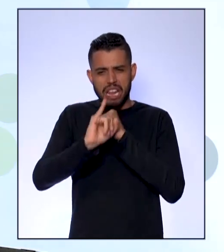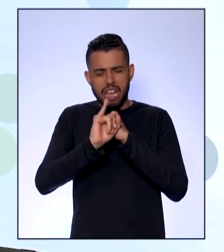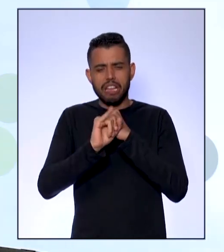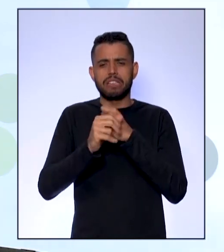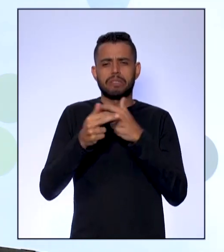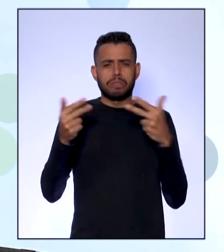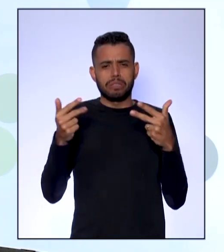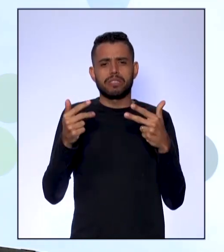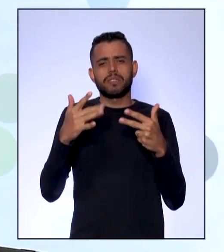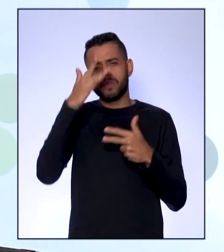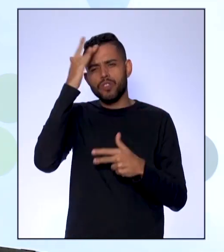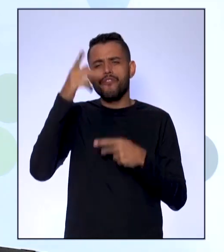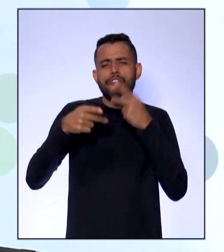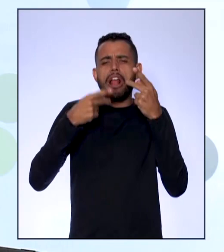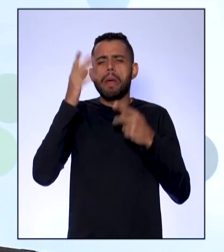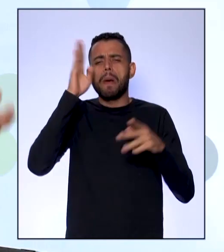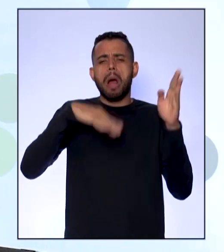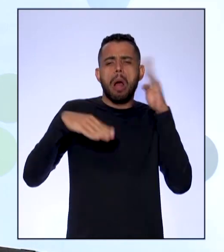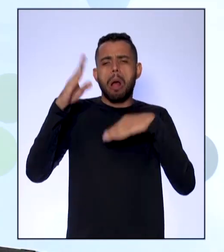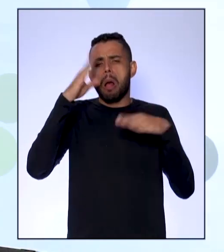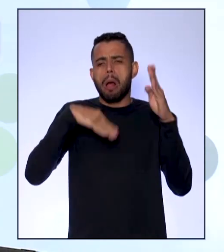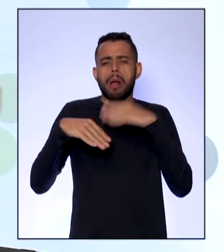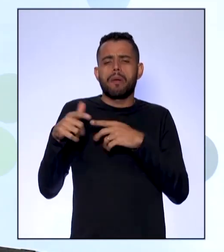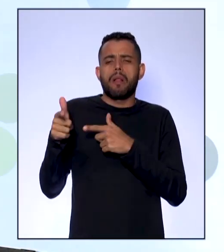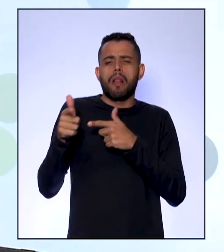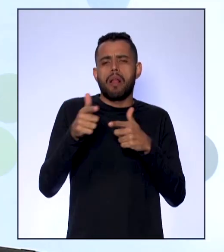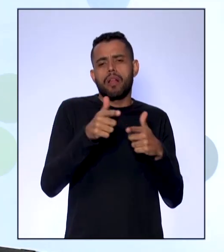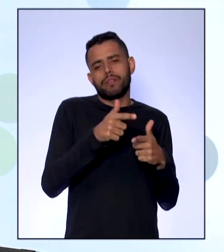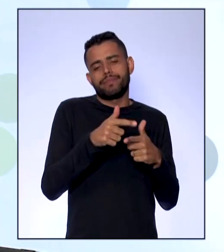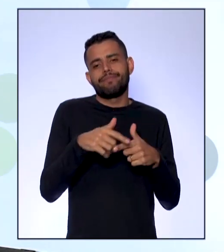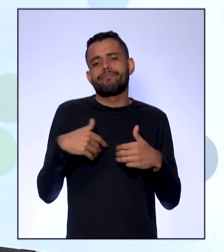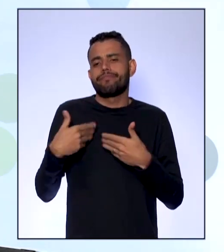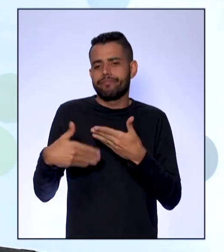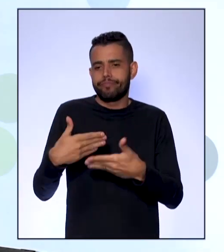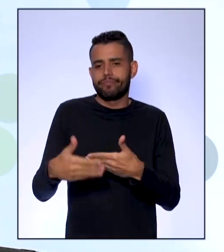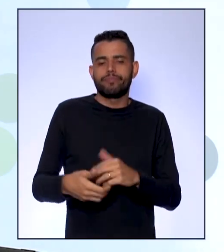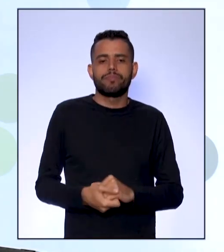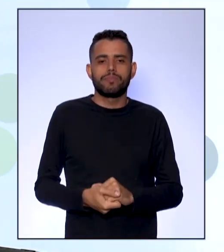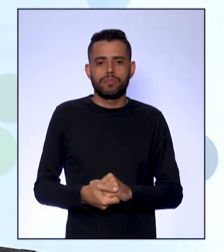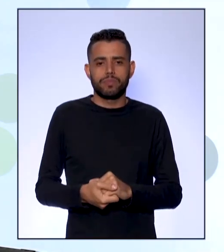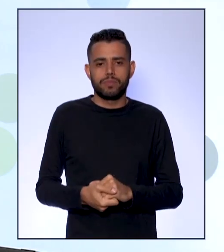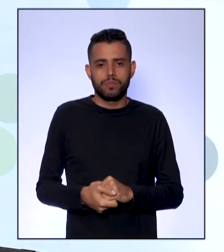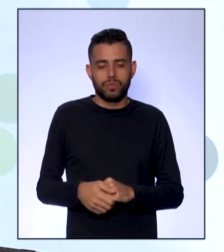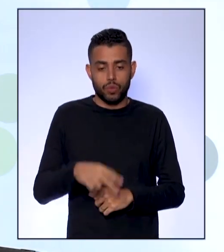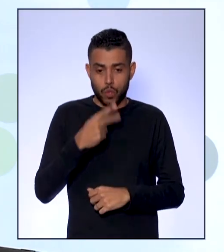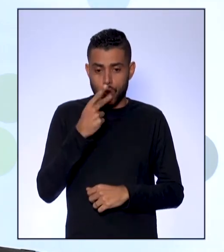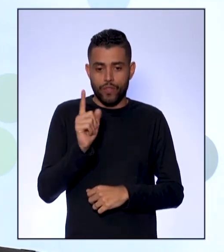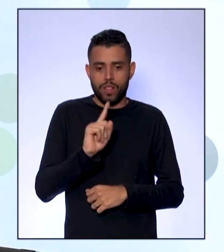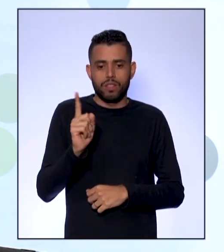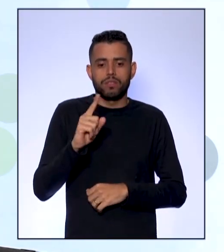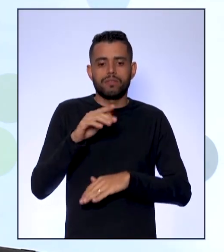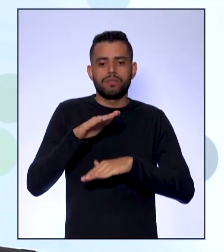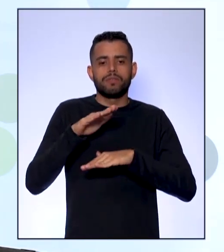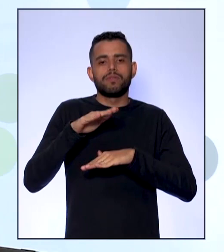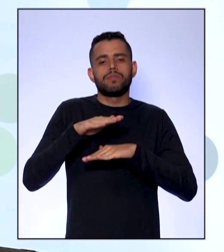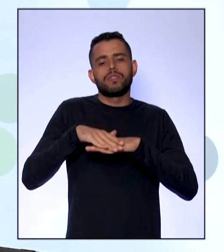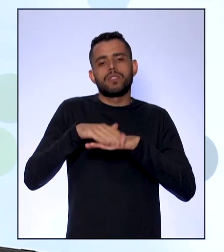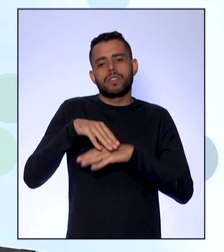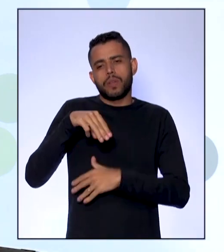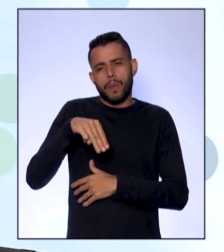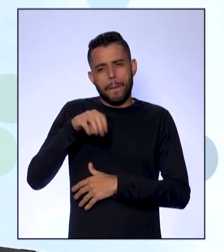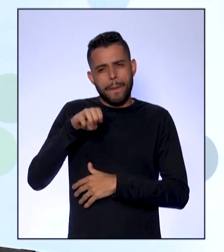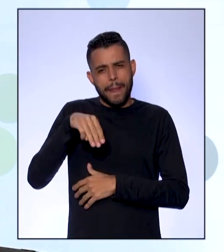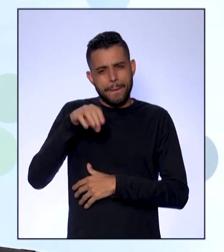as galera começa a falar mal, começa a virar uma zoeira, vira meme e assim sucessivamente, né? Não estou dizendo que quando a gente faz um meme de alguma coisa,